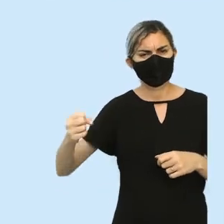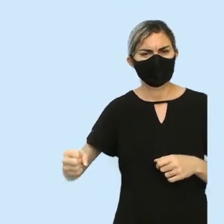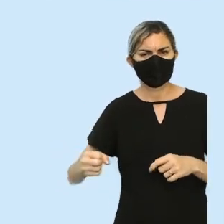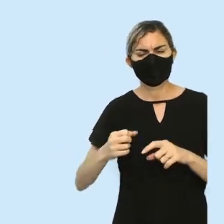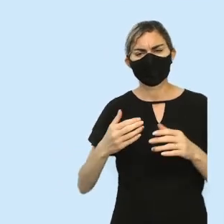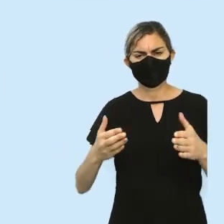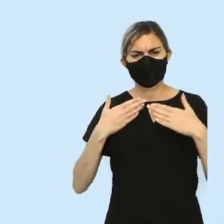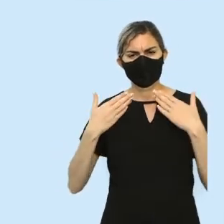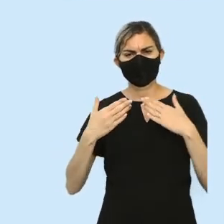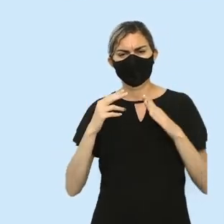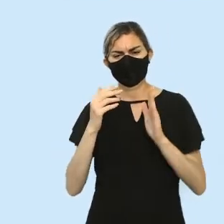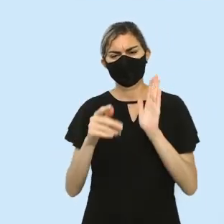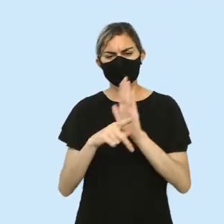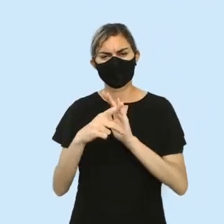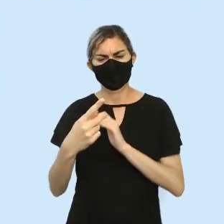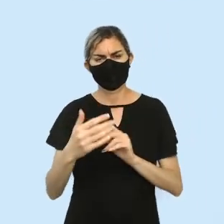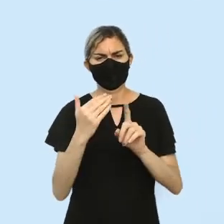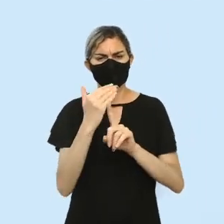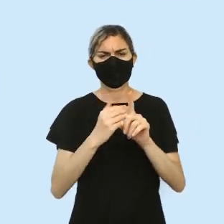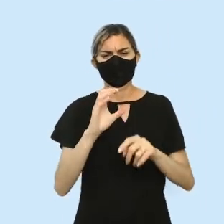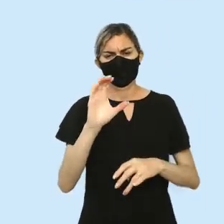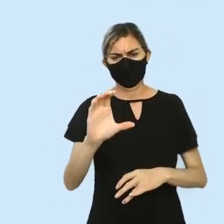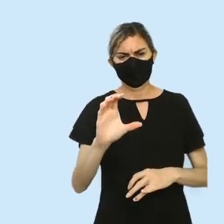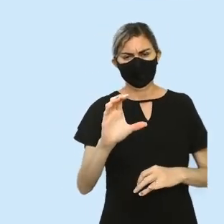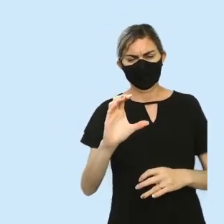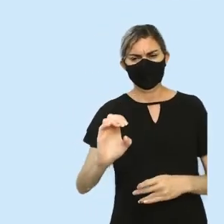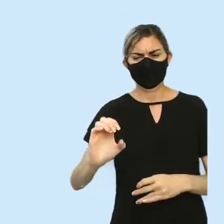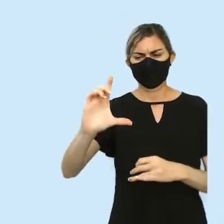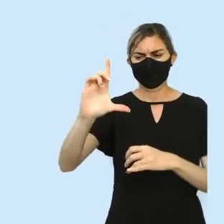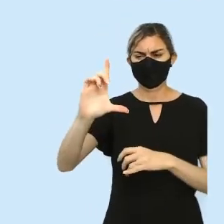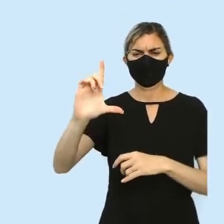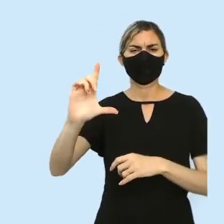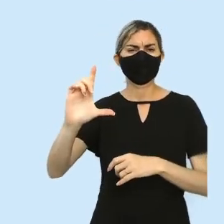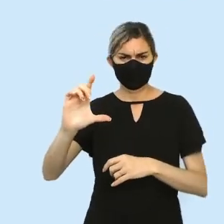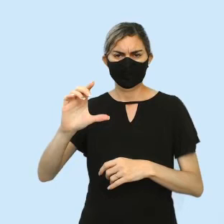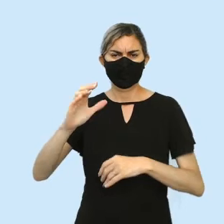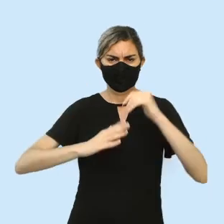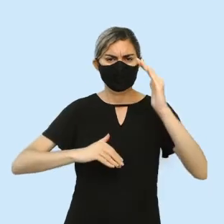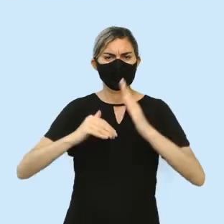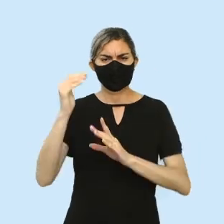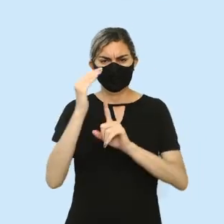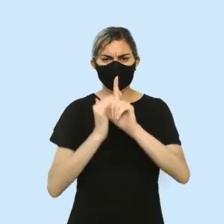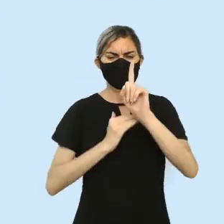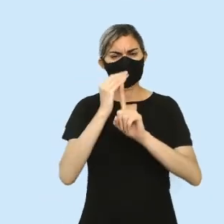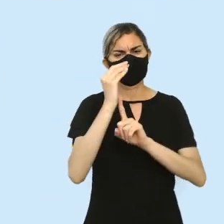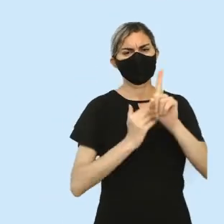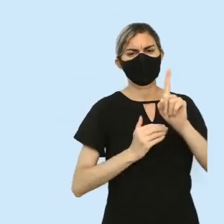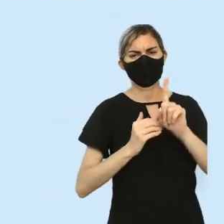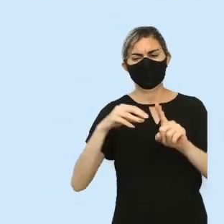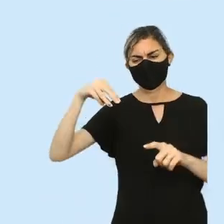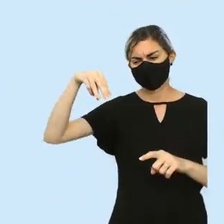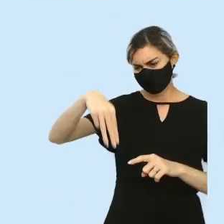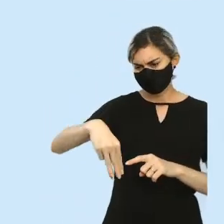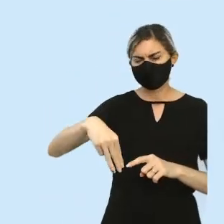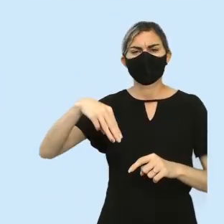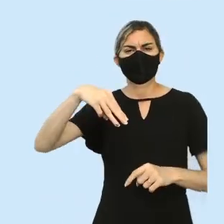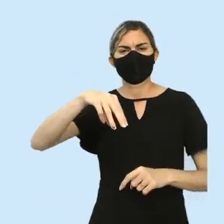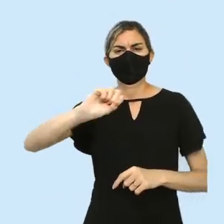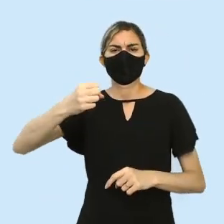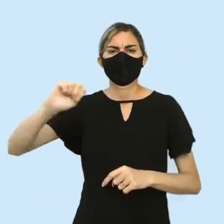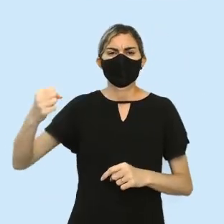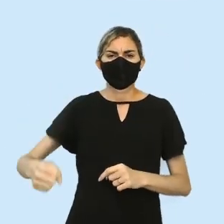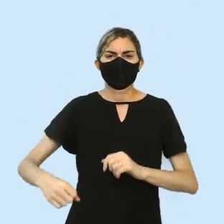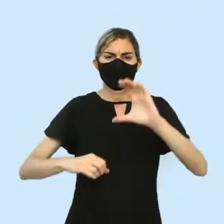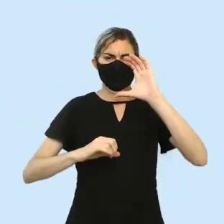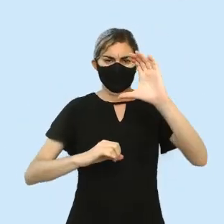pelo calor específico. C maiúsculo é capacidade térmica, M é a massa e